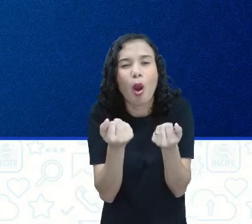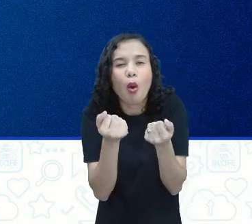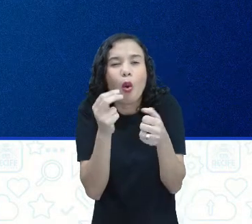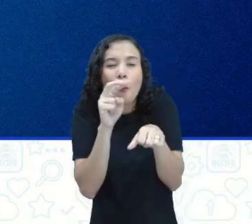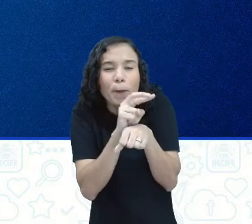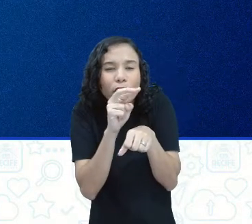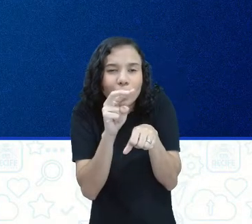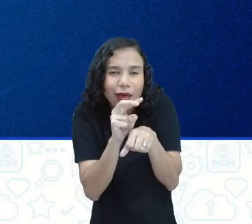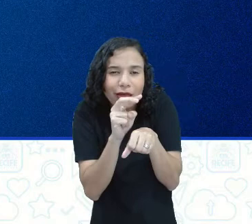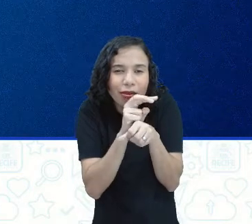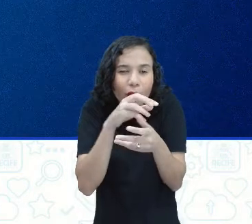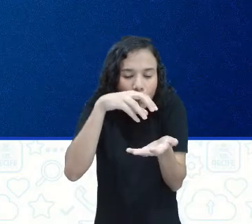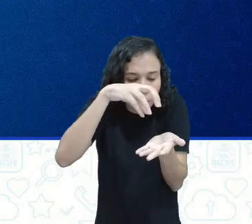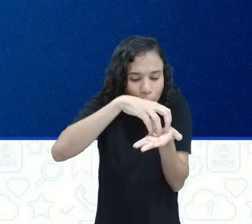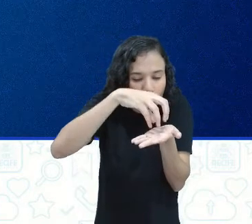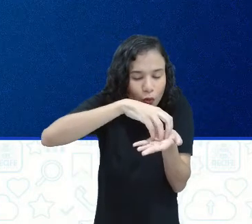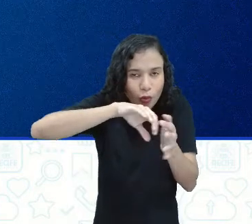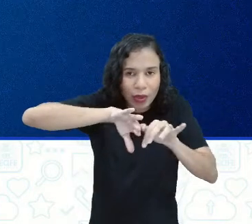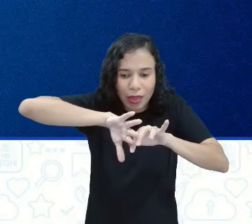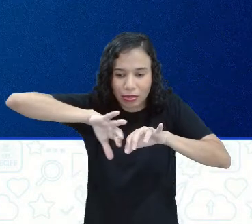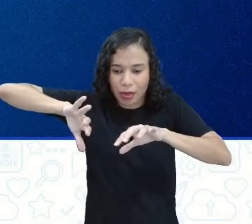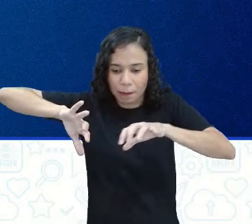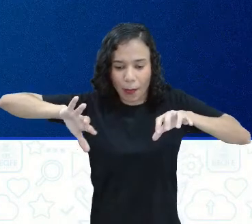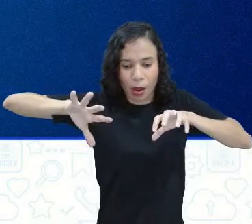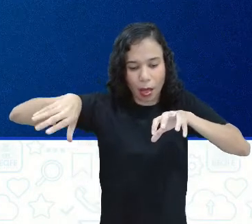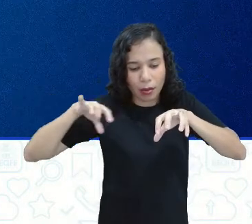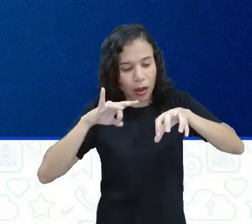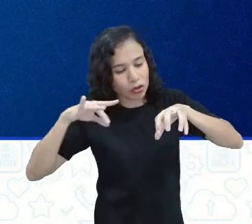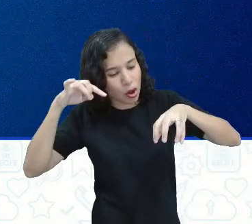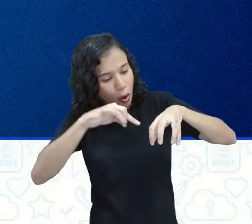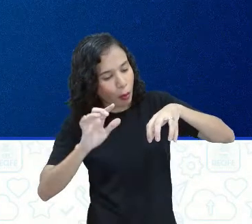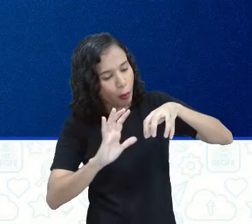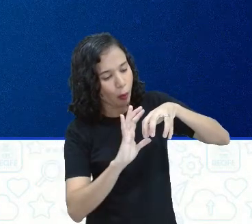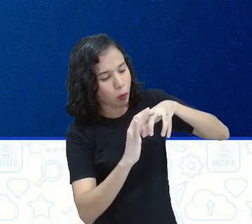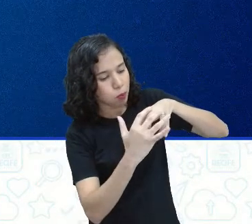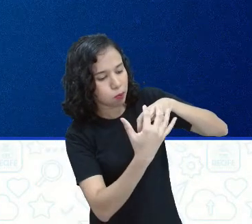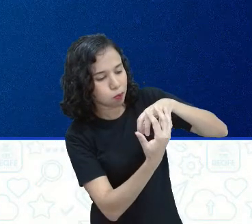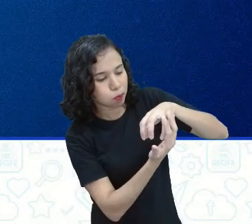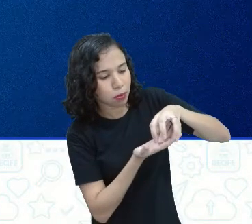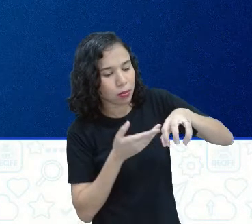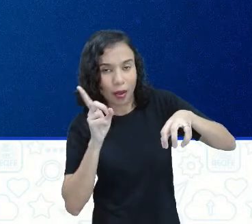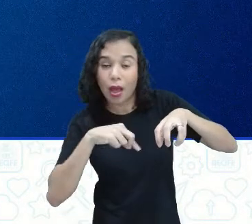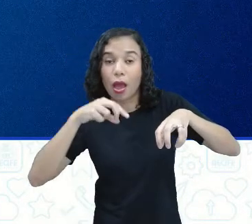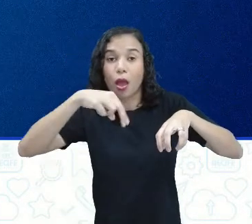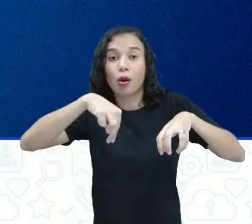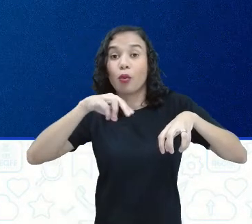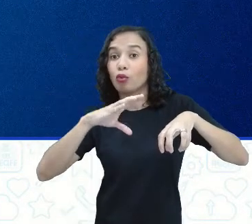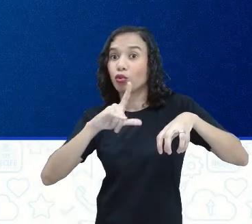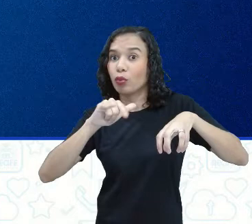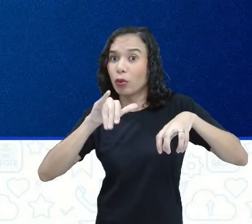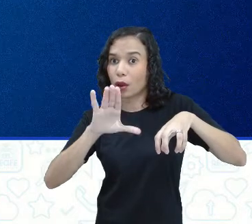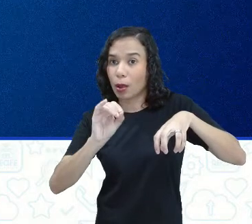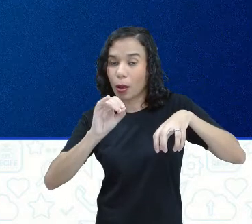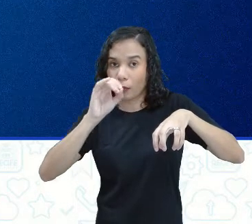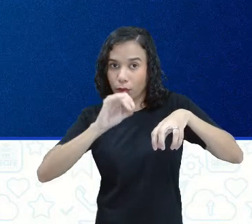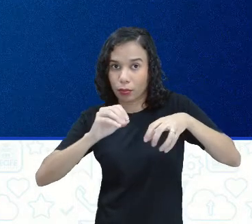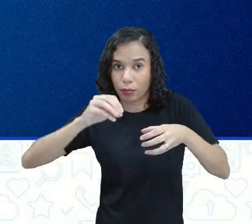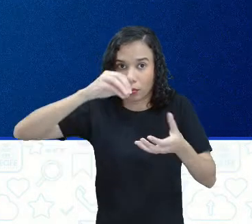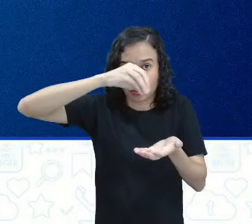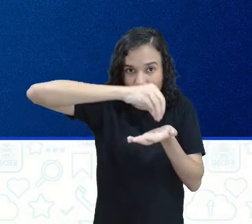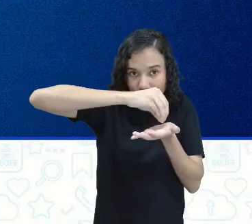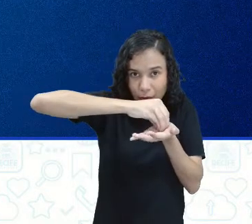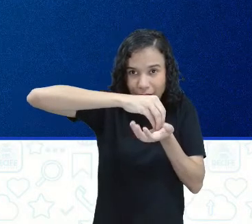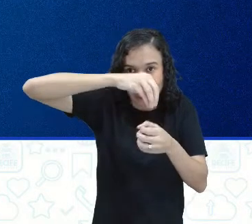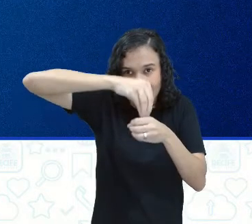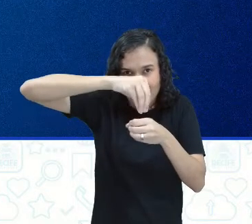que engloba esse núcleo aí, essa bolinha maior aí, tá? É uma bola grande, né? Que a do centro é o nucleolo,